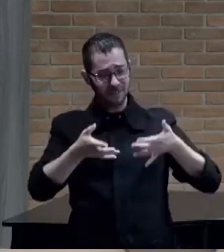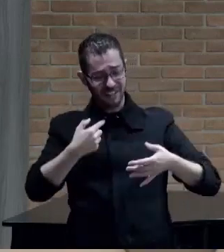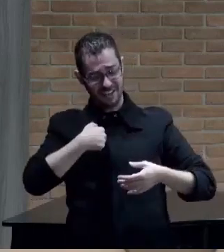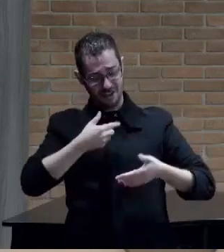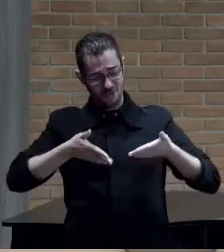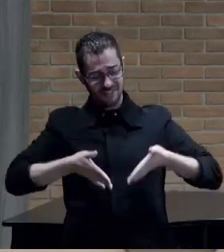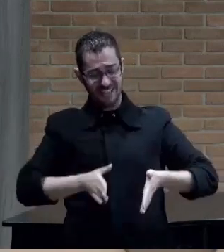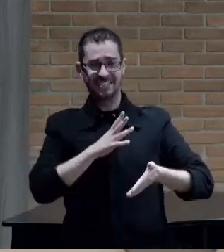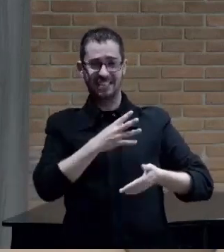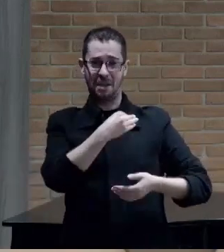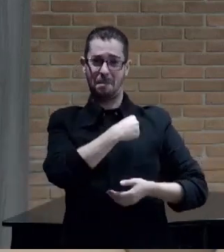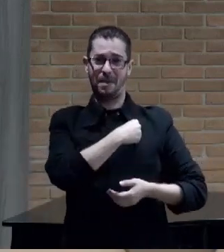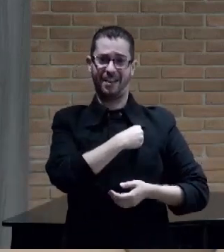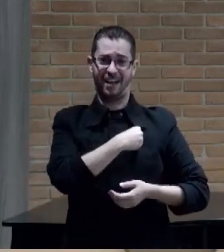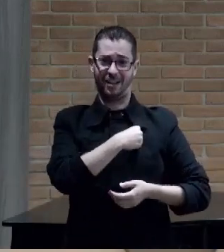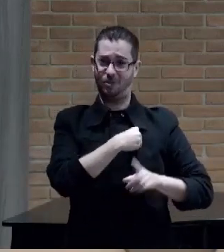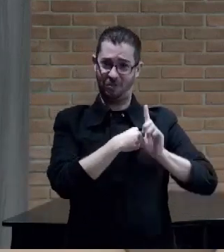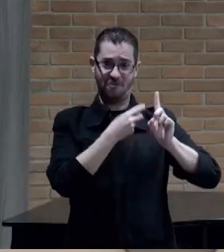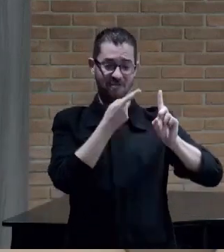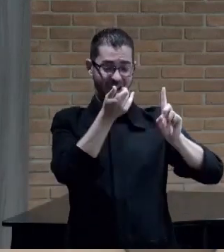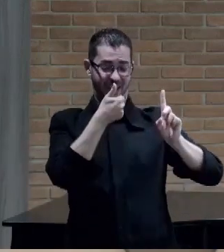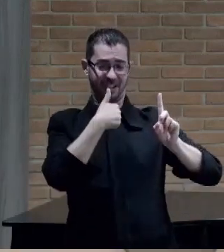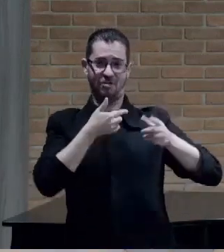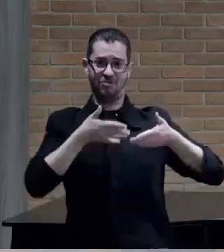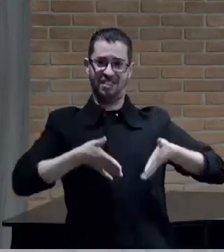não disse que eu nasci com fé.